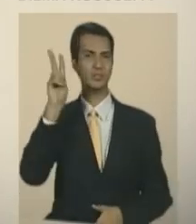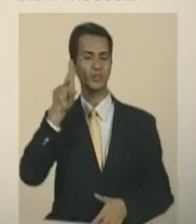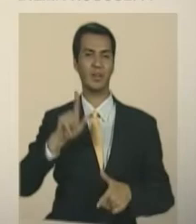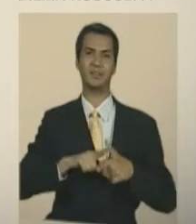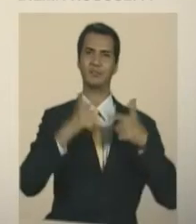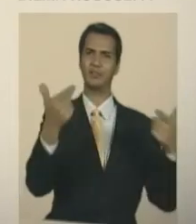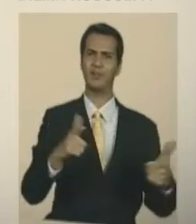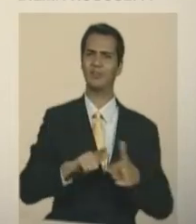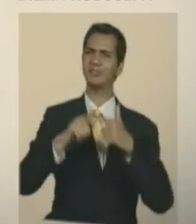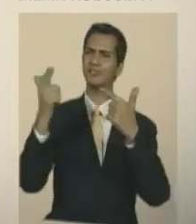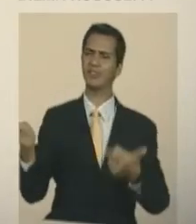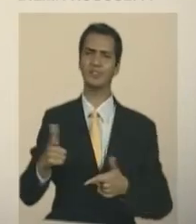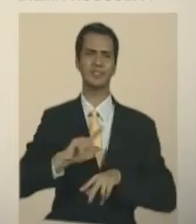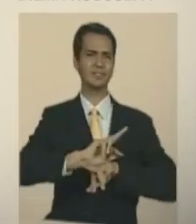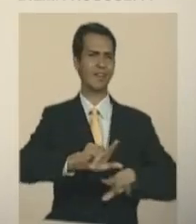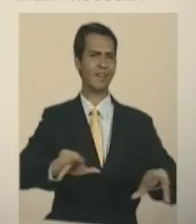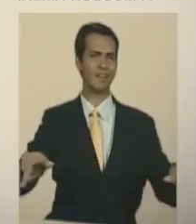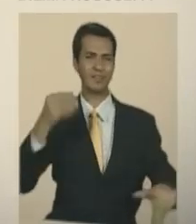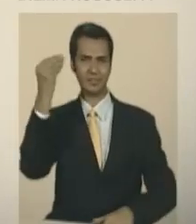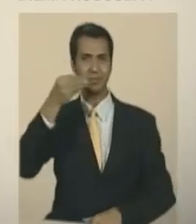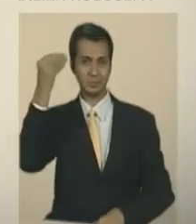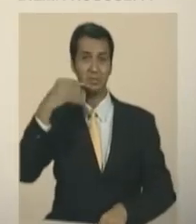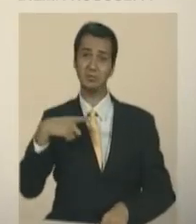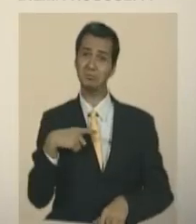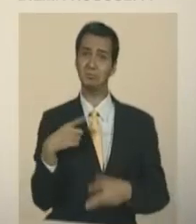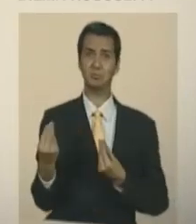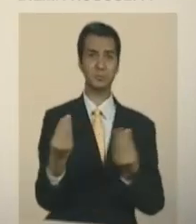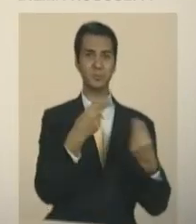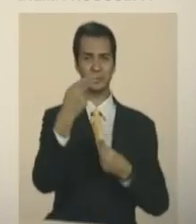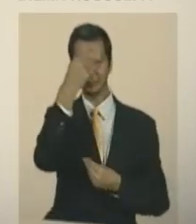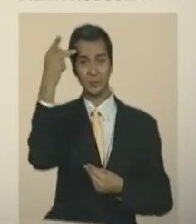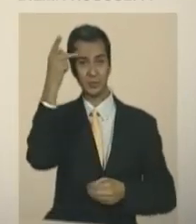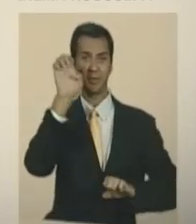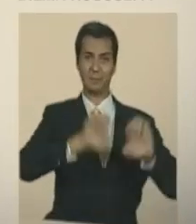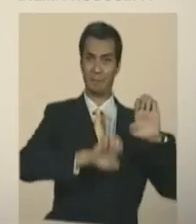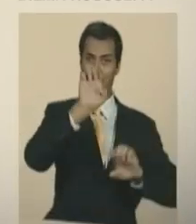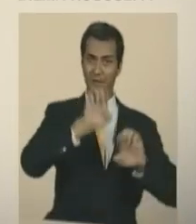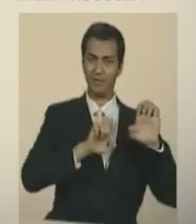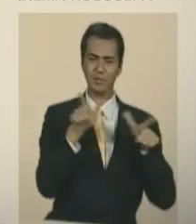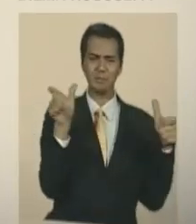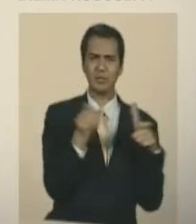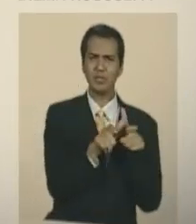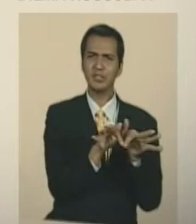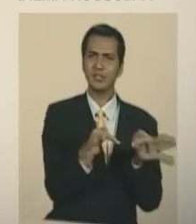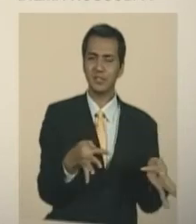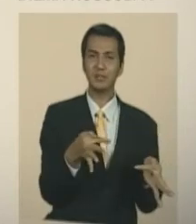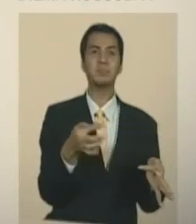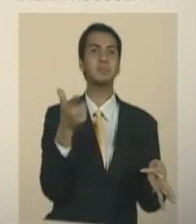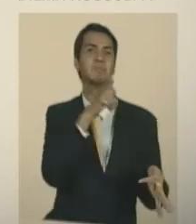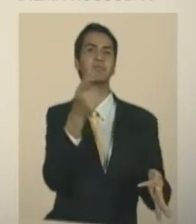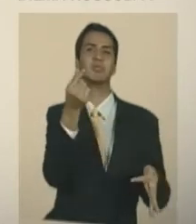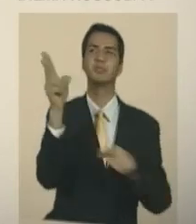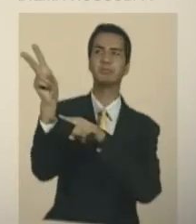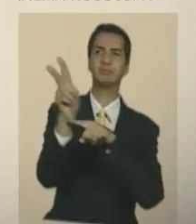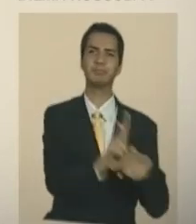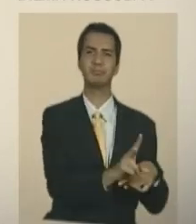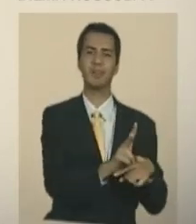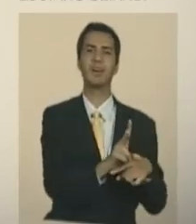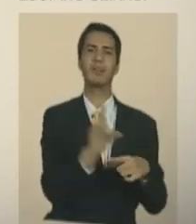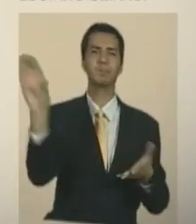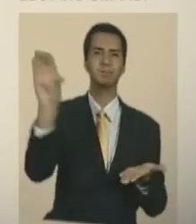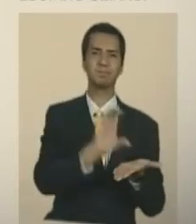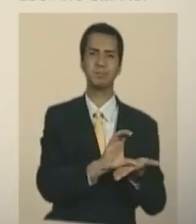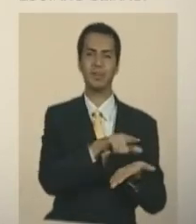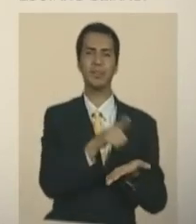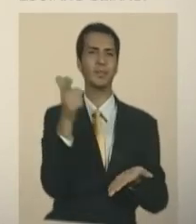muitas outras experiências de microempresários a usar o crescer para ampliar seus negócios e aumentar